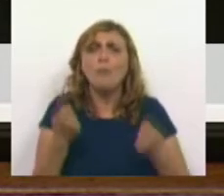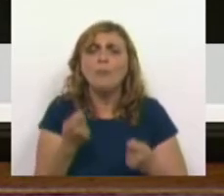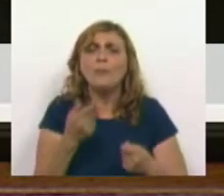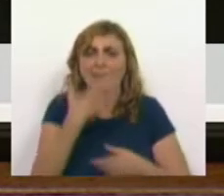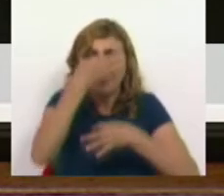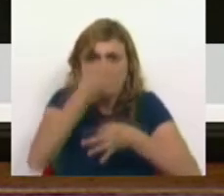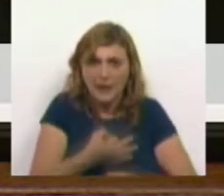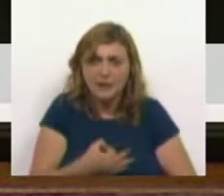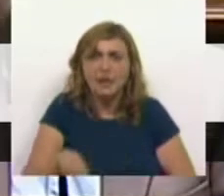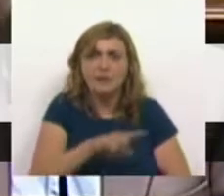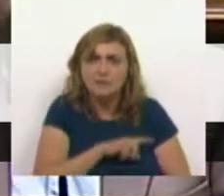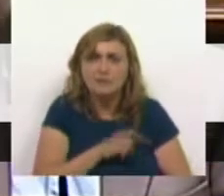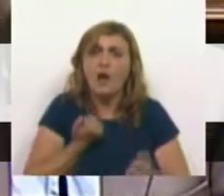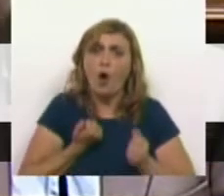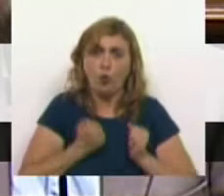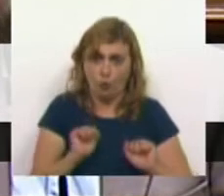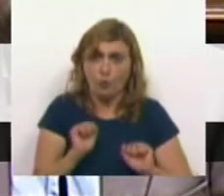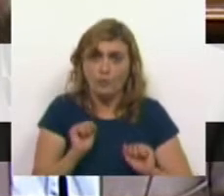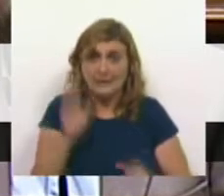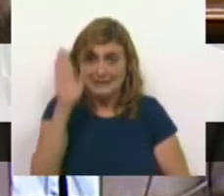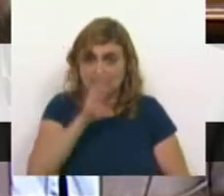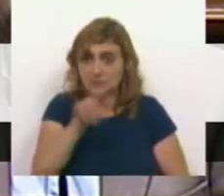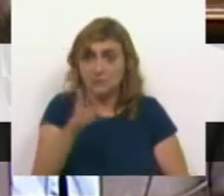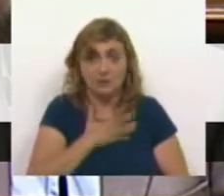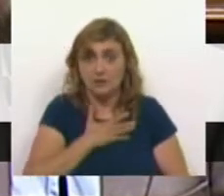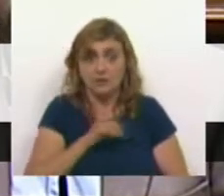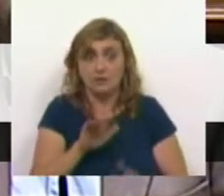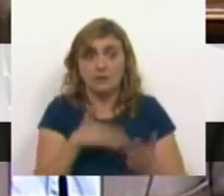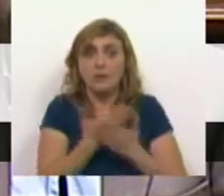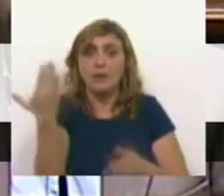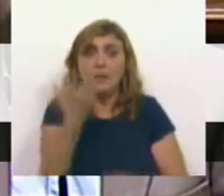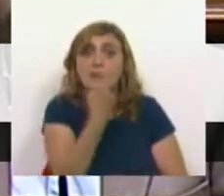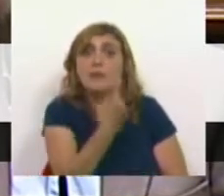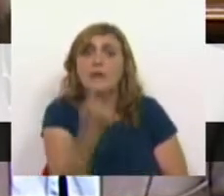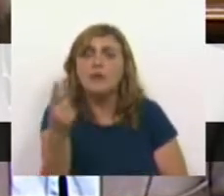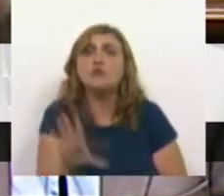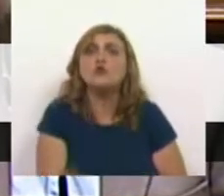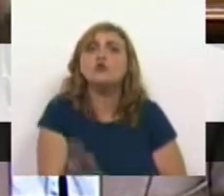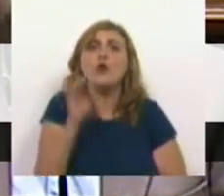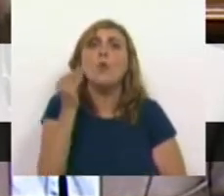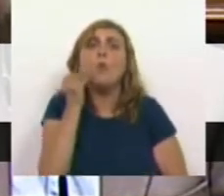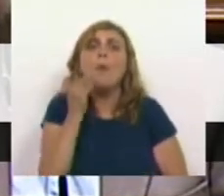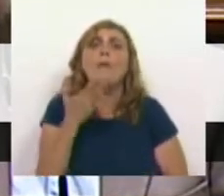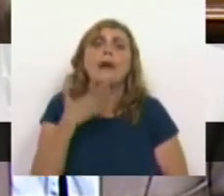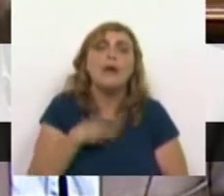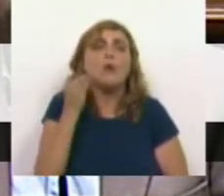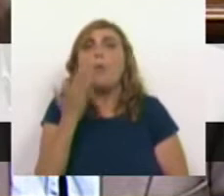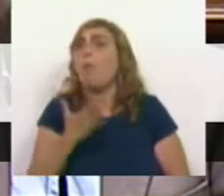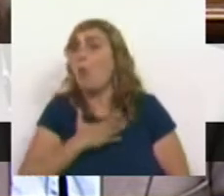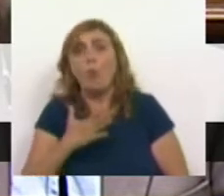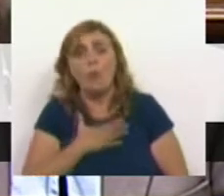a dignidade e a autonomia se negam o direito de cada um escolher como quer e como não